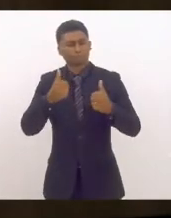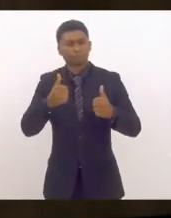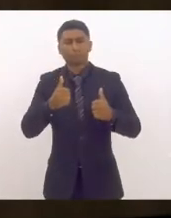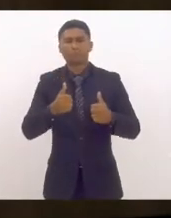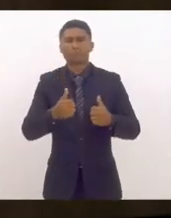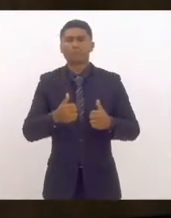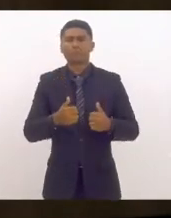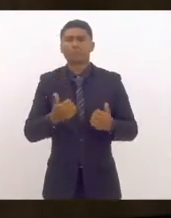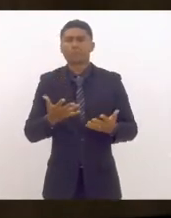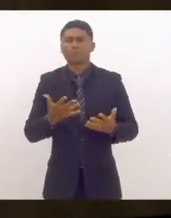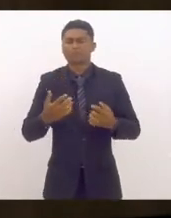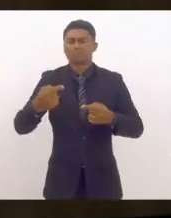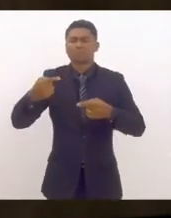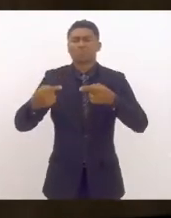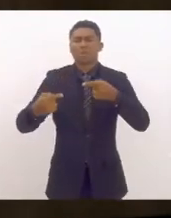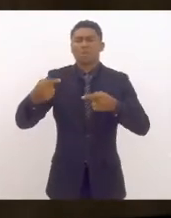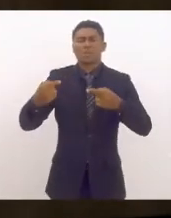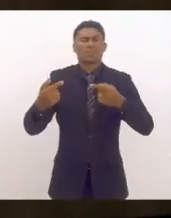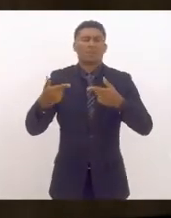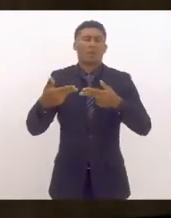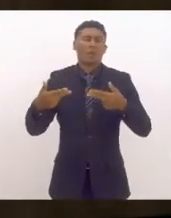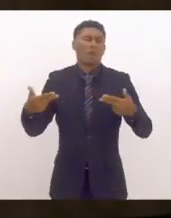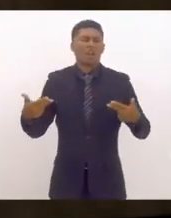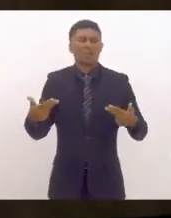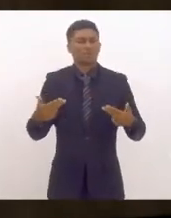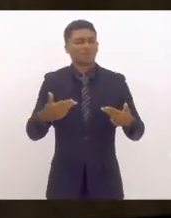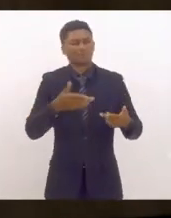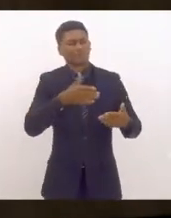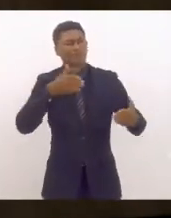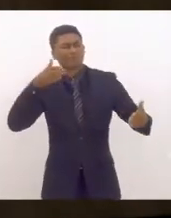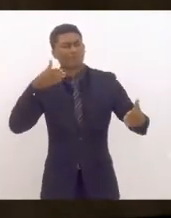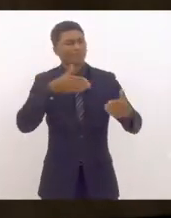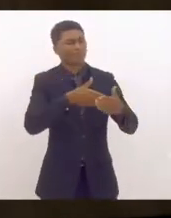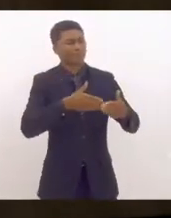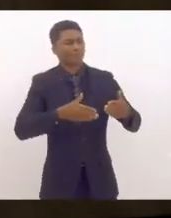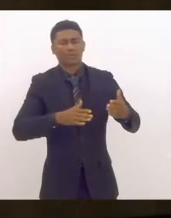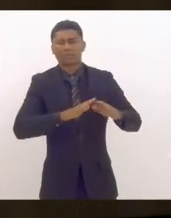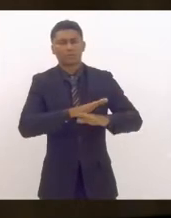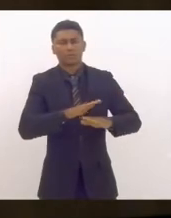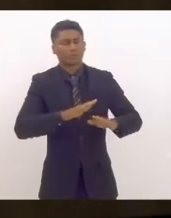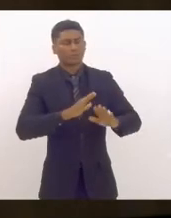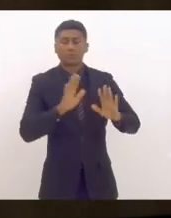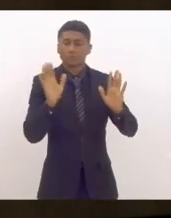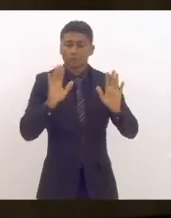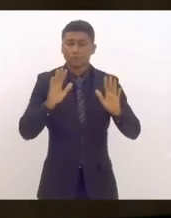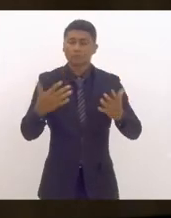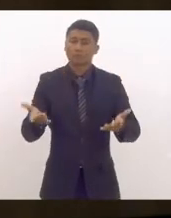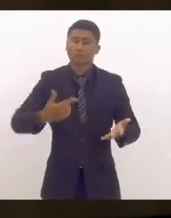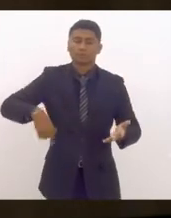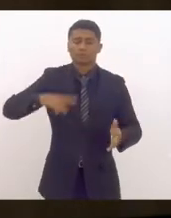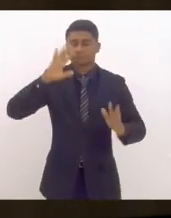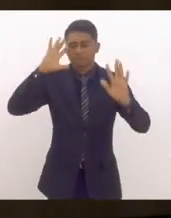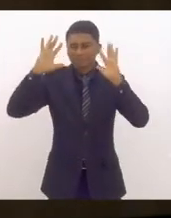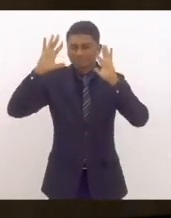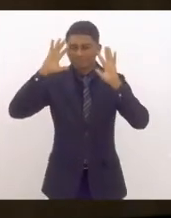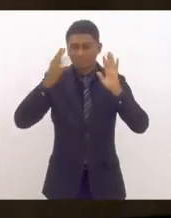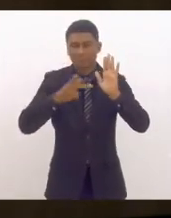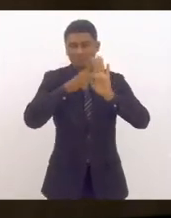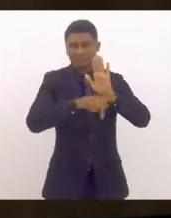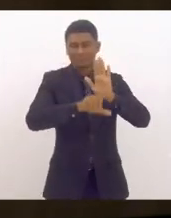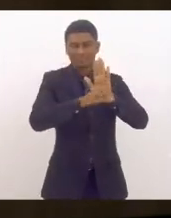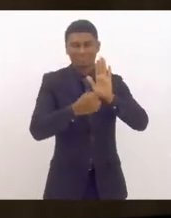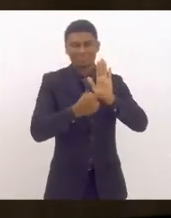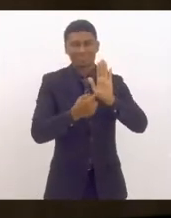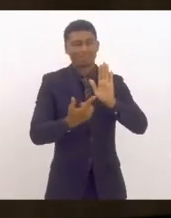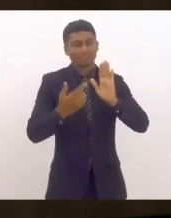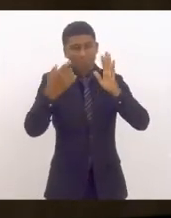questões políticas ou quaisquer que sejam. Então, por isso, nós pensamos nesse projeto, para garantir o exercício da